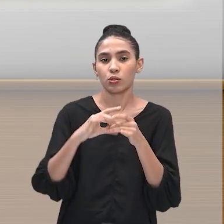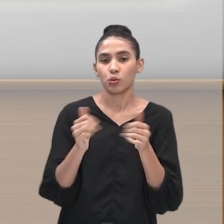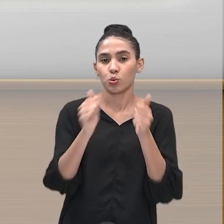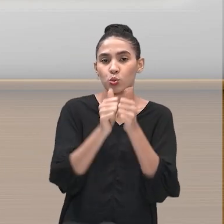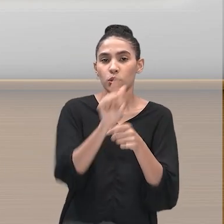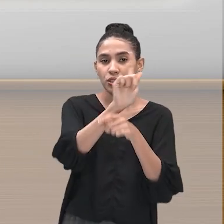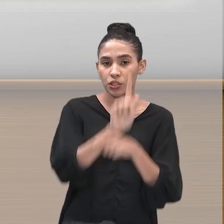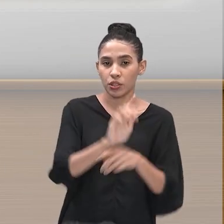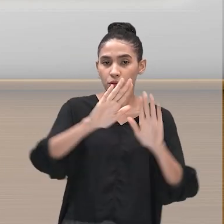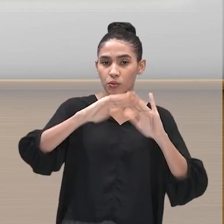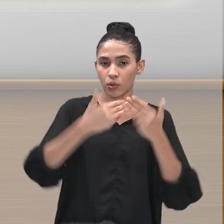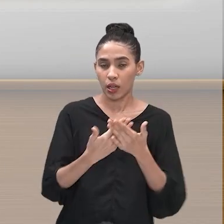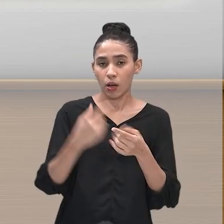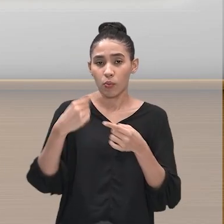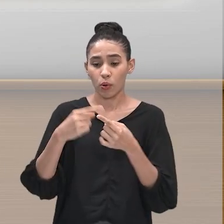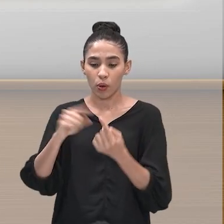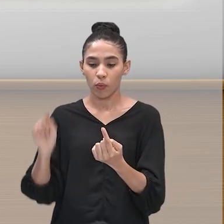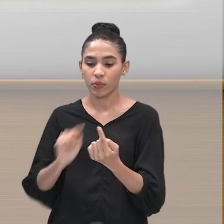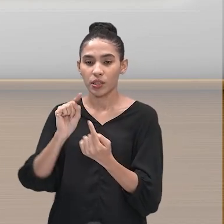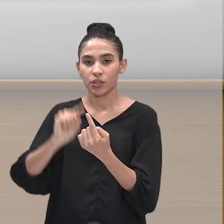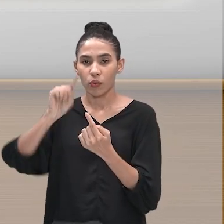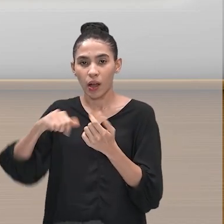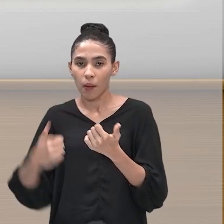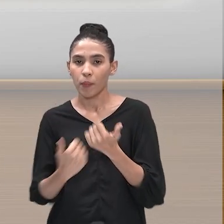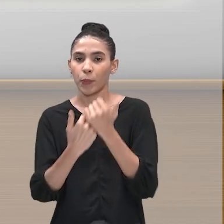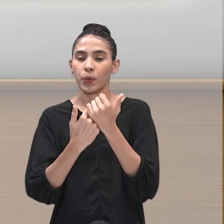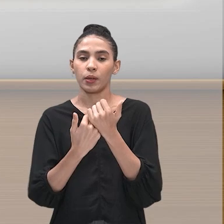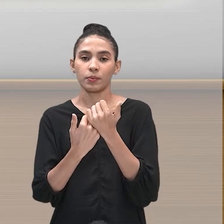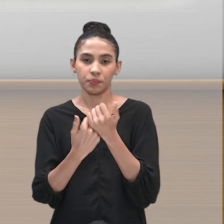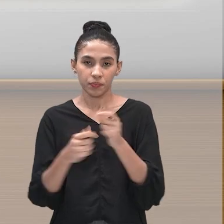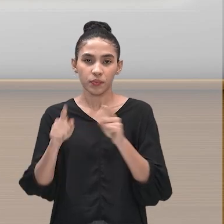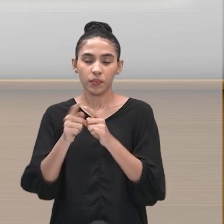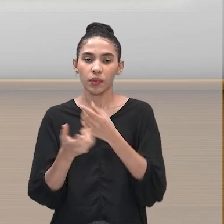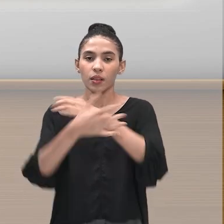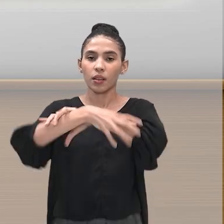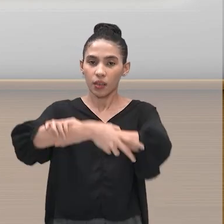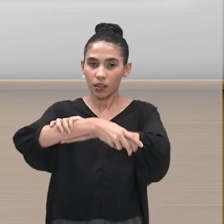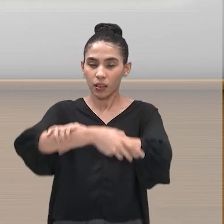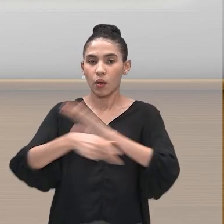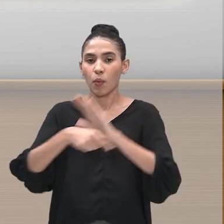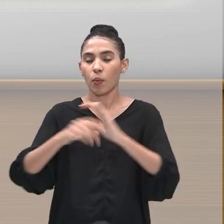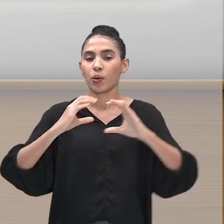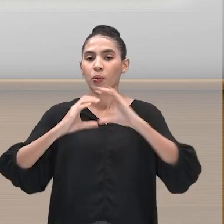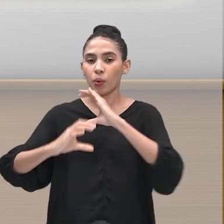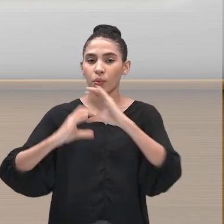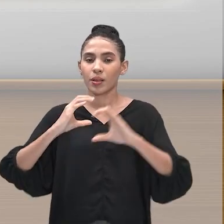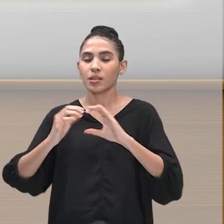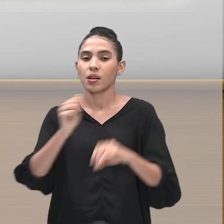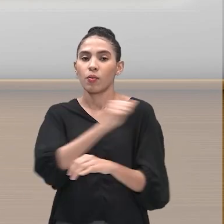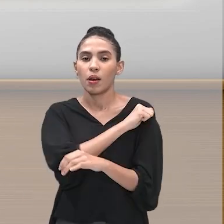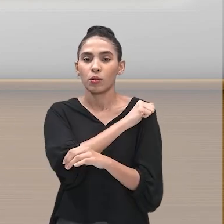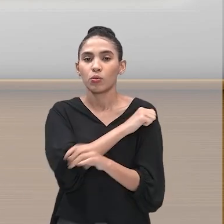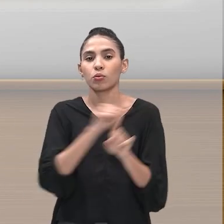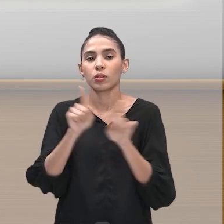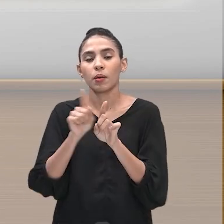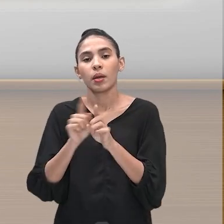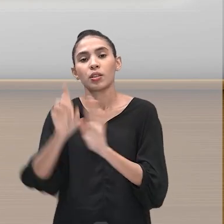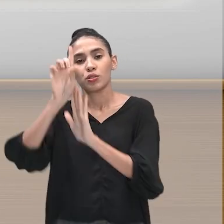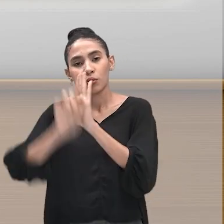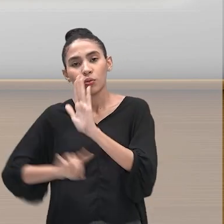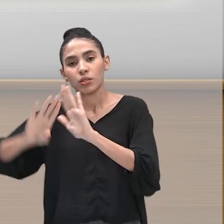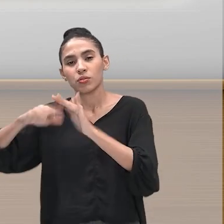justamente apoiar a gestão e ser um elo ali de comunicação entre os alunos e a gestão escolar. Qual é